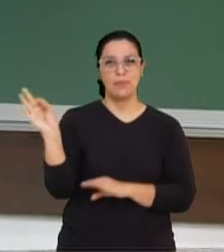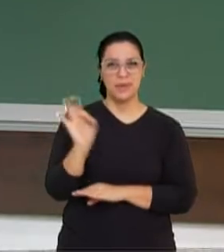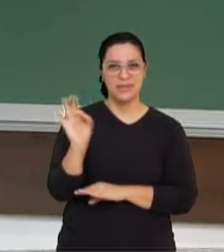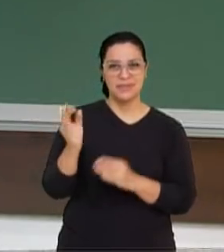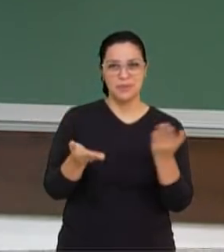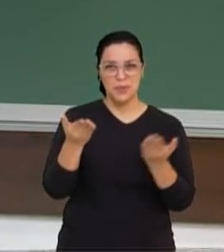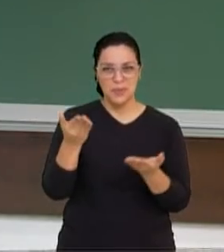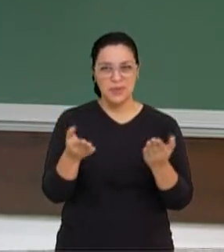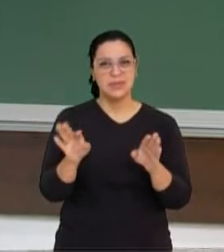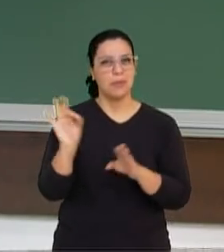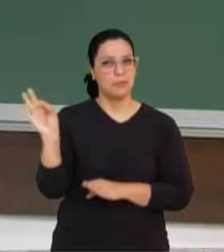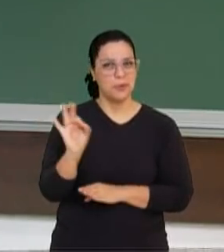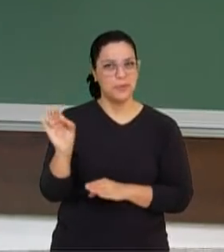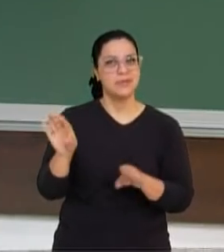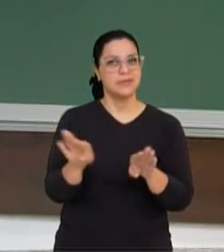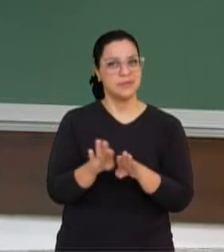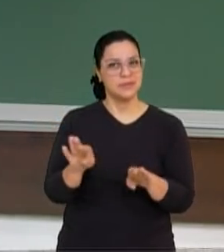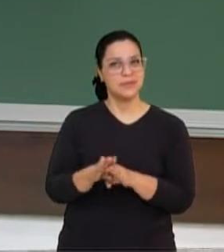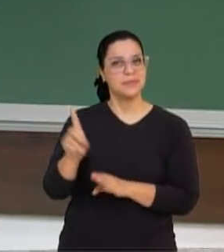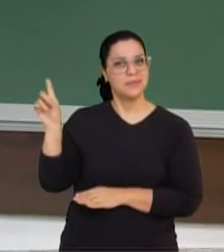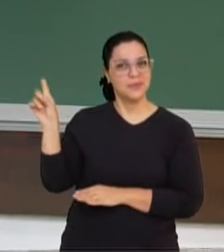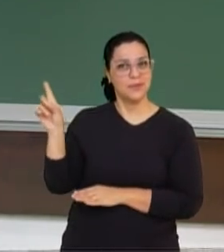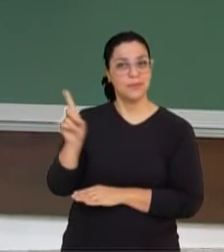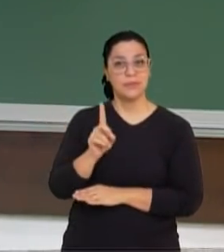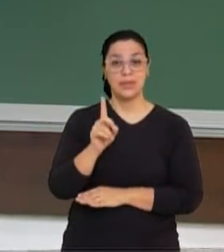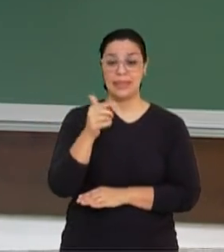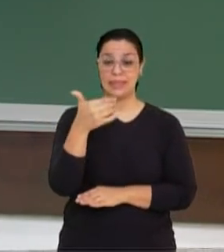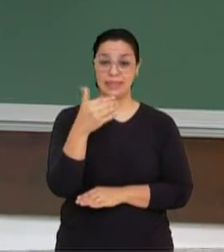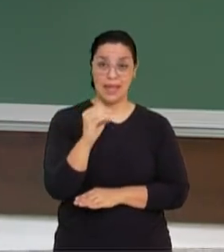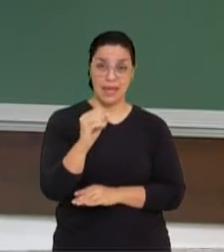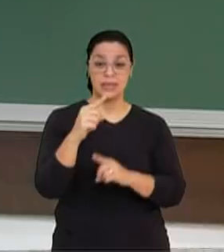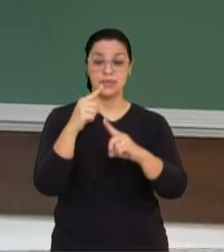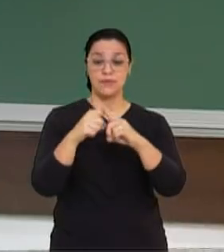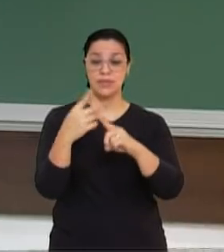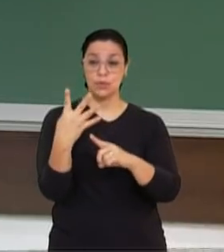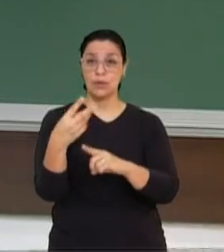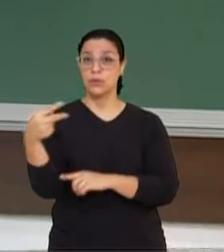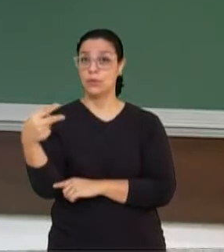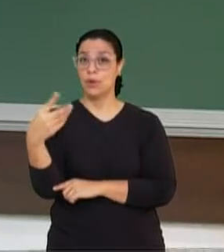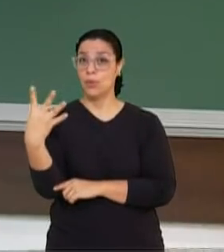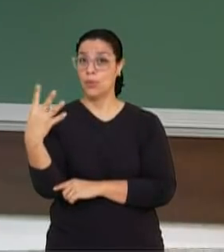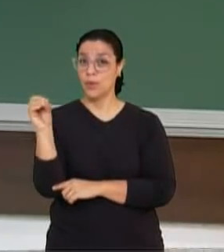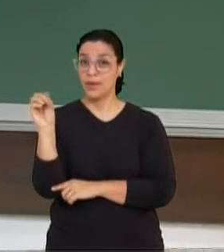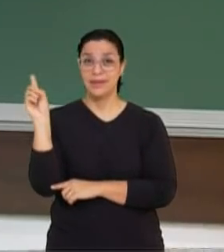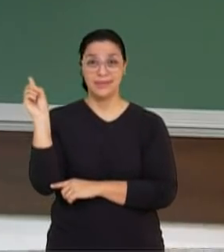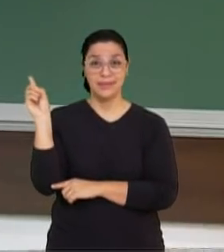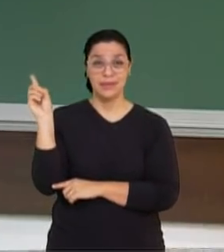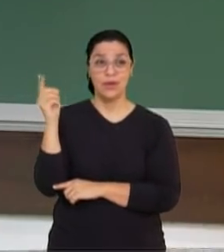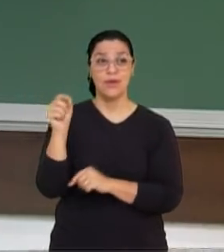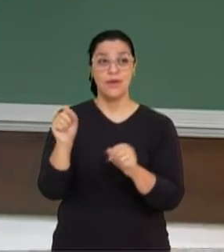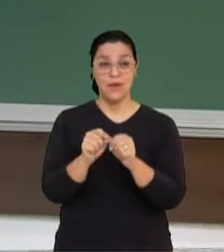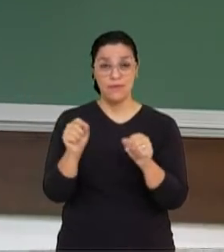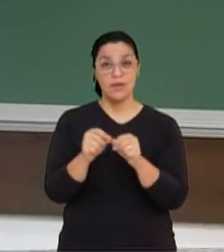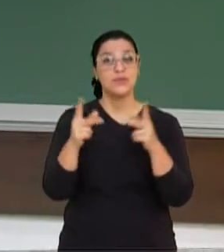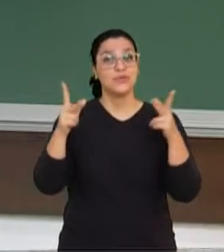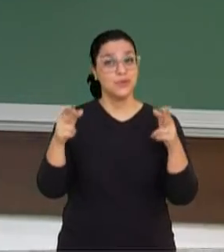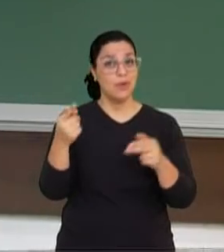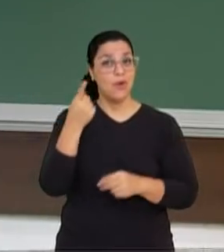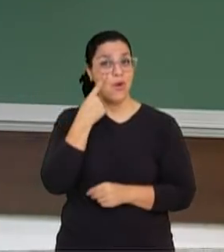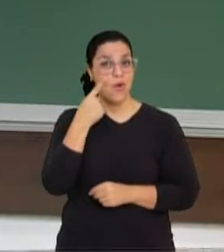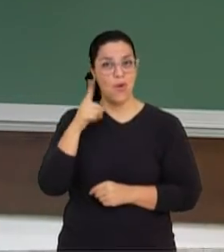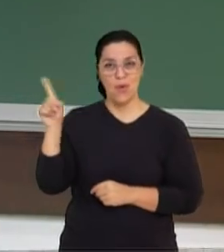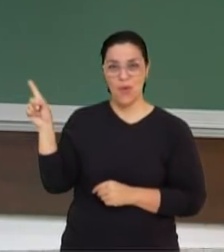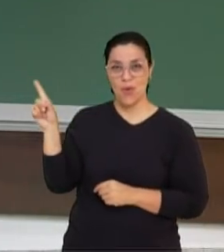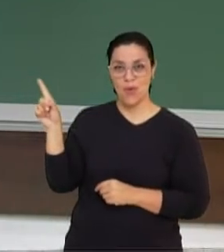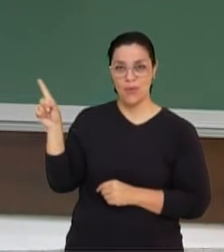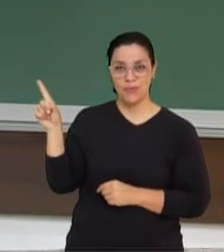que a gente tem sempre trabalhado nas aulas, então, uma década vezes 4, eu tenho 4 décadas. Só que o que eu faço de um lado da igualdade, eu